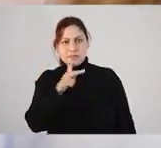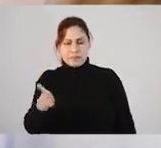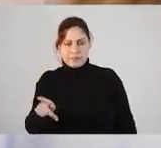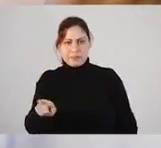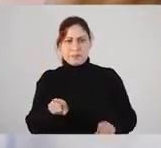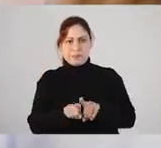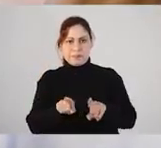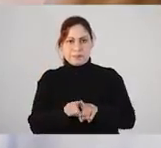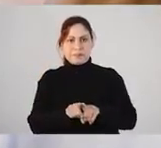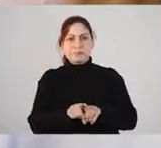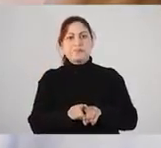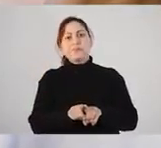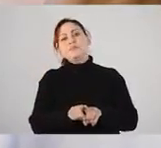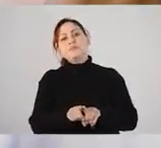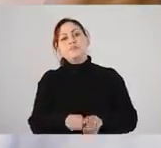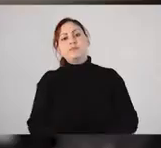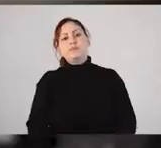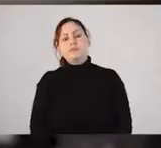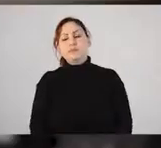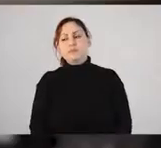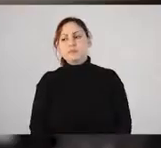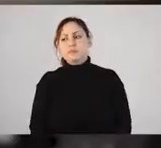Ítalo Marcelo, de 5 anos.